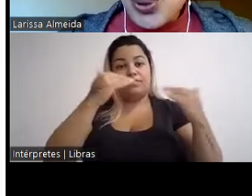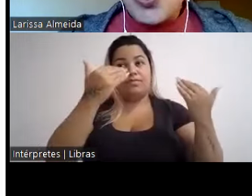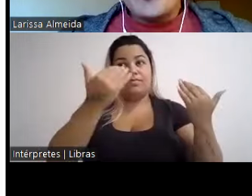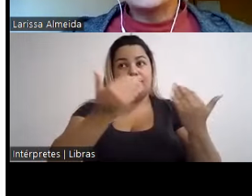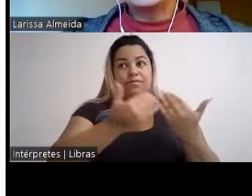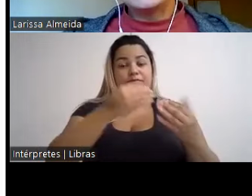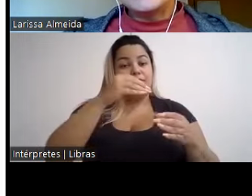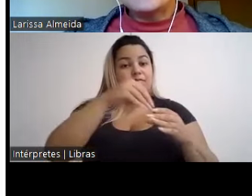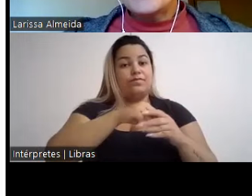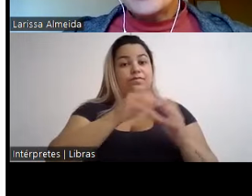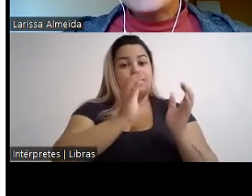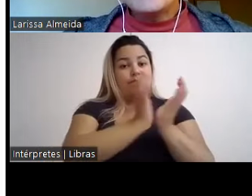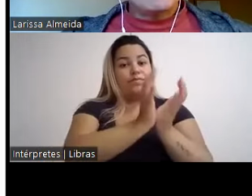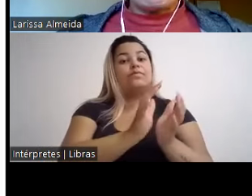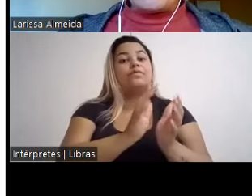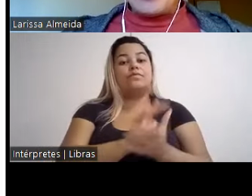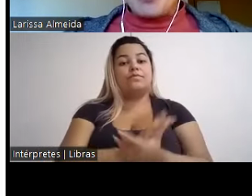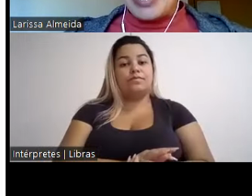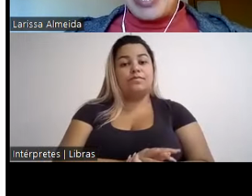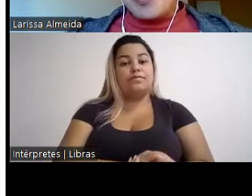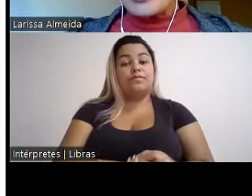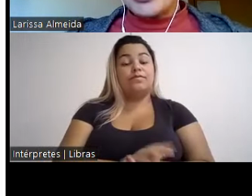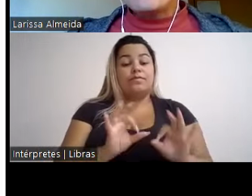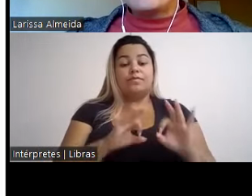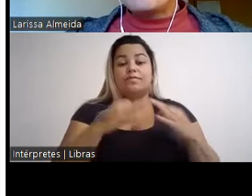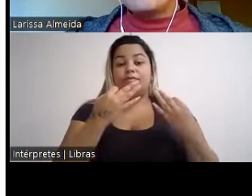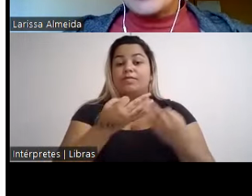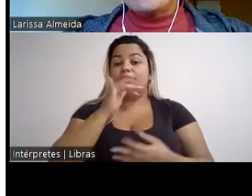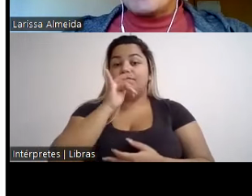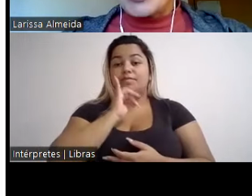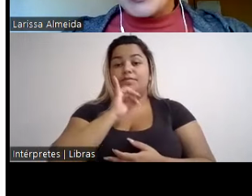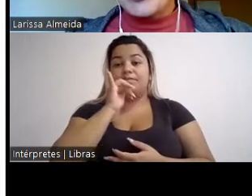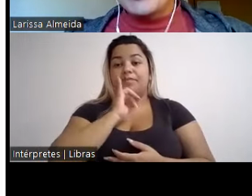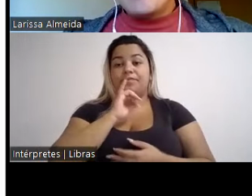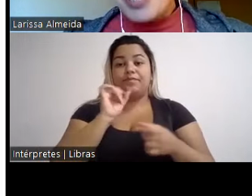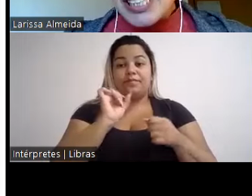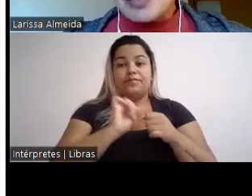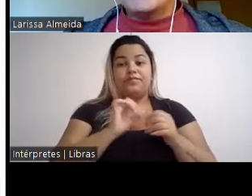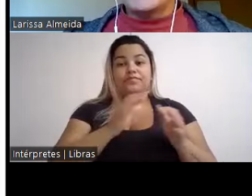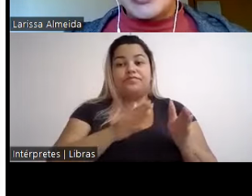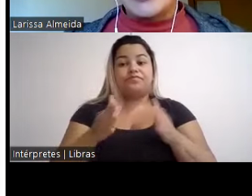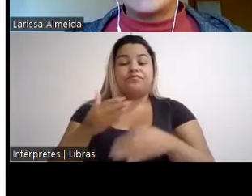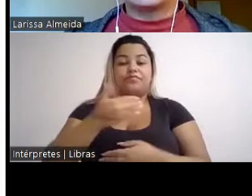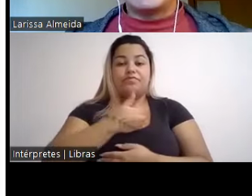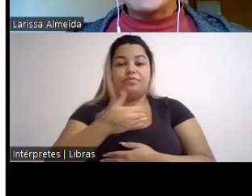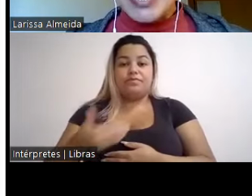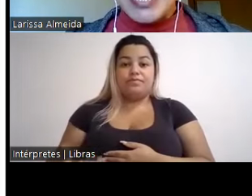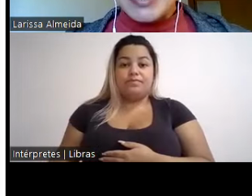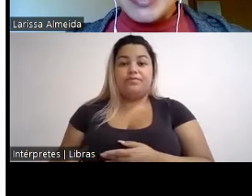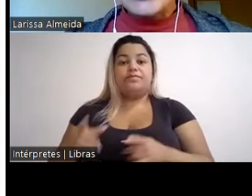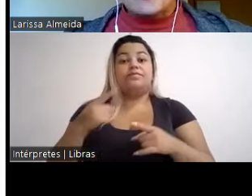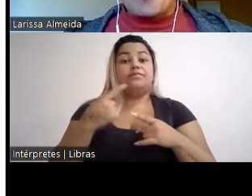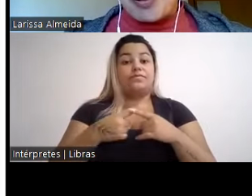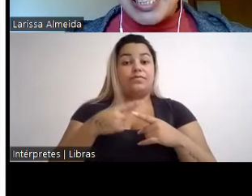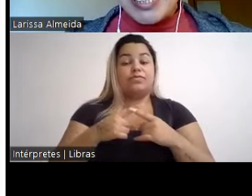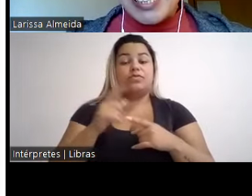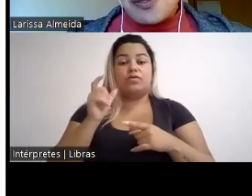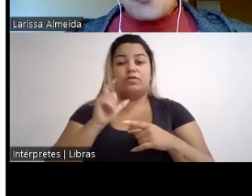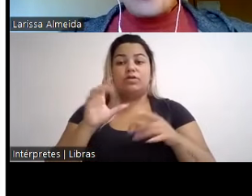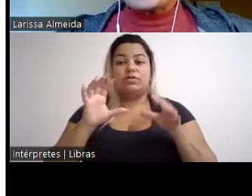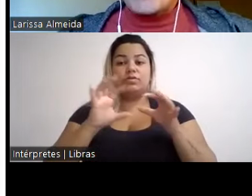nosso grupo. Então, numa família, por exemplo, a gente vive fazendo processos de governança, porque é alinhar o interesse e tomar